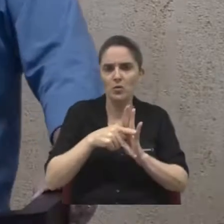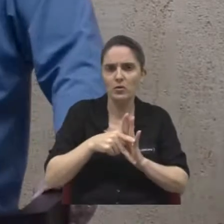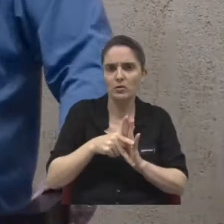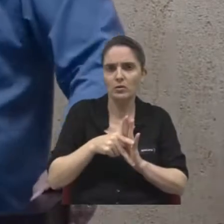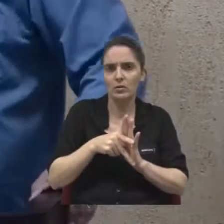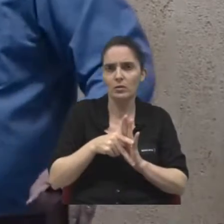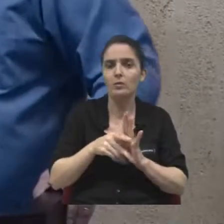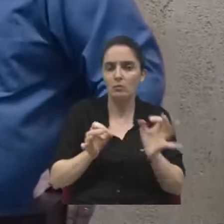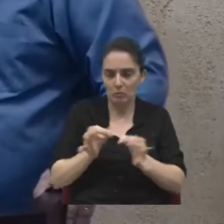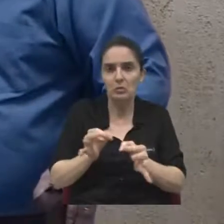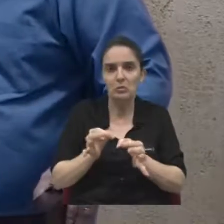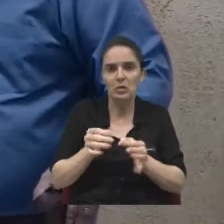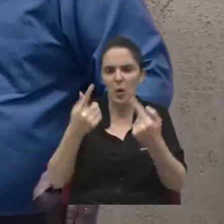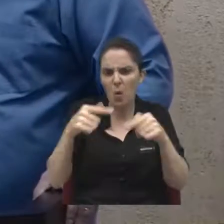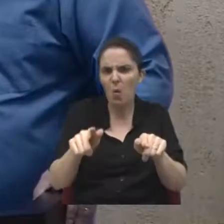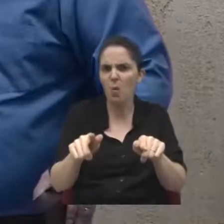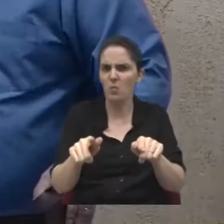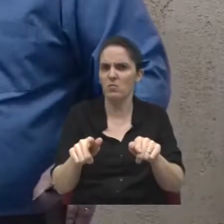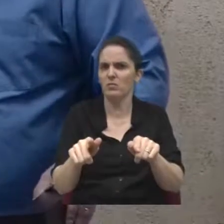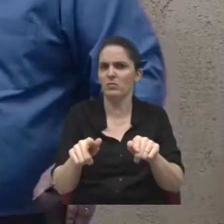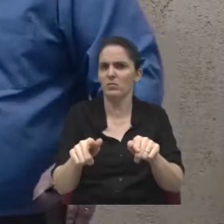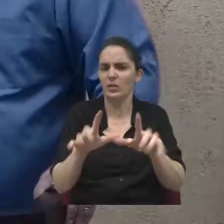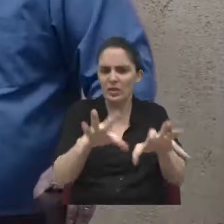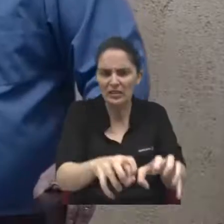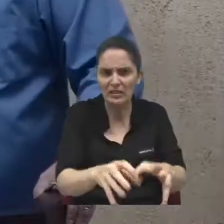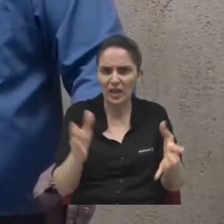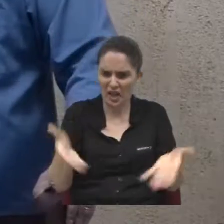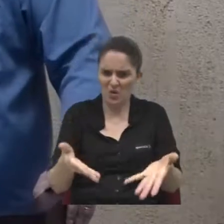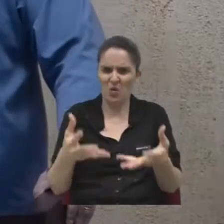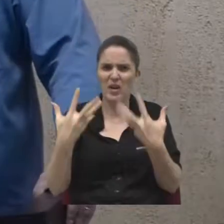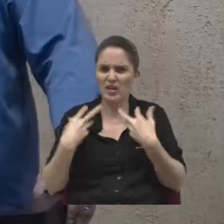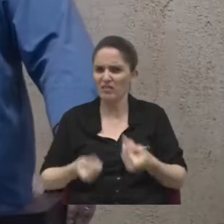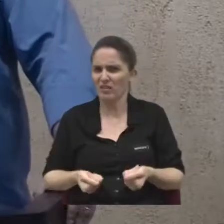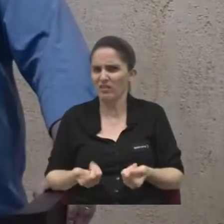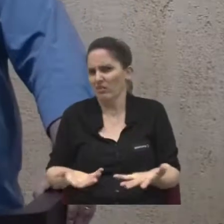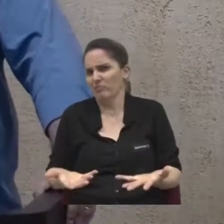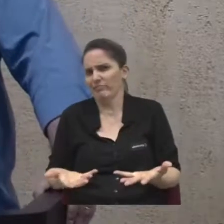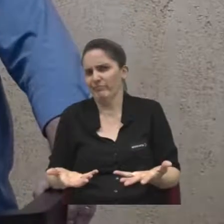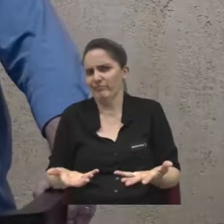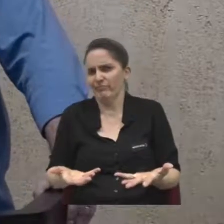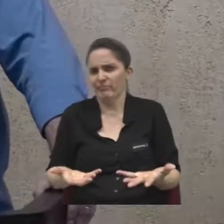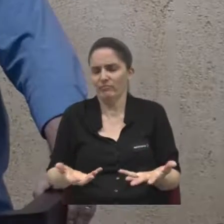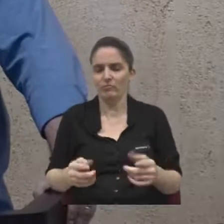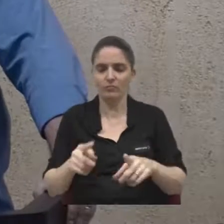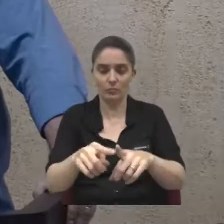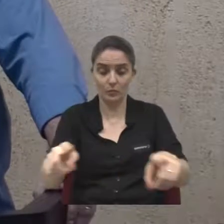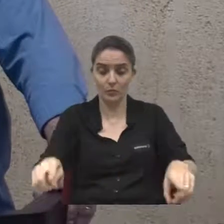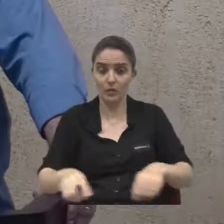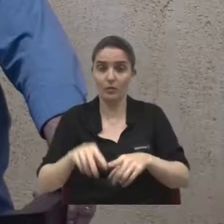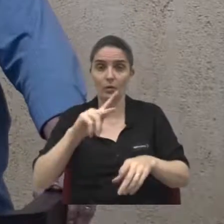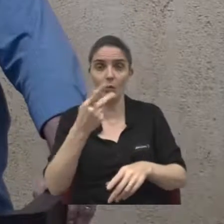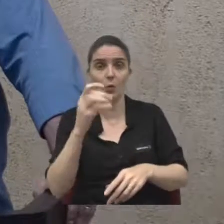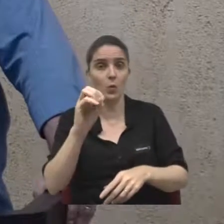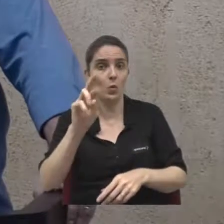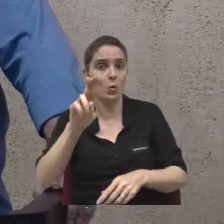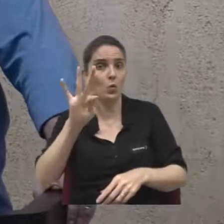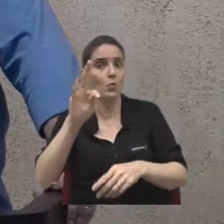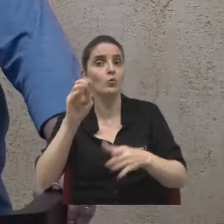agora permite isso? Eu sou favorável, o horto é totalmente nosso.